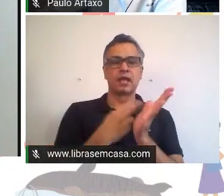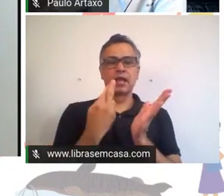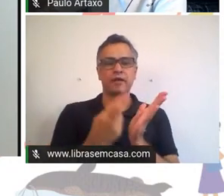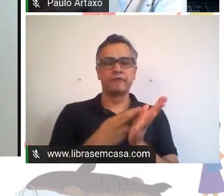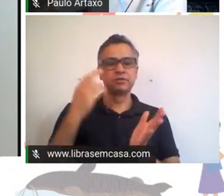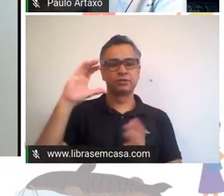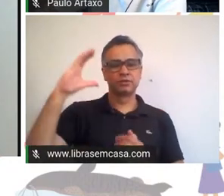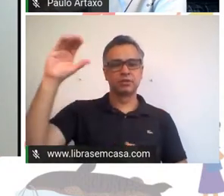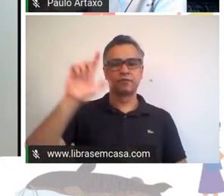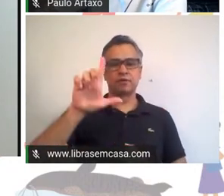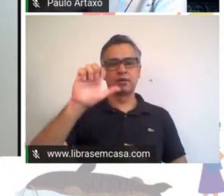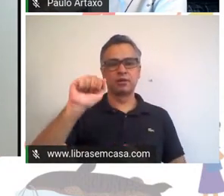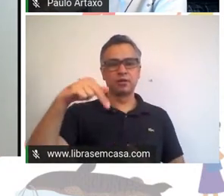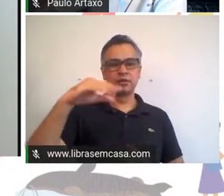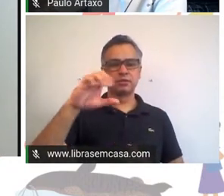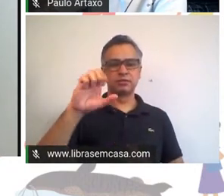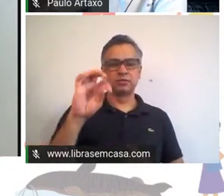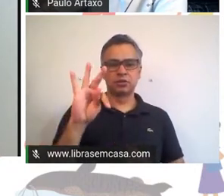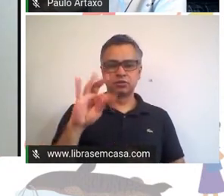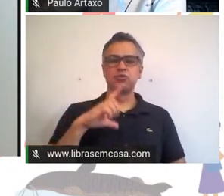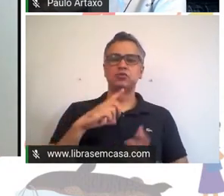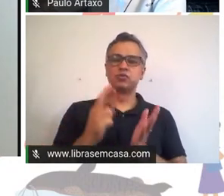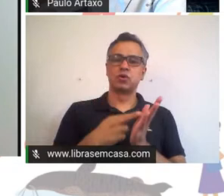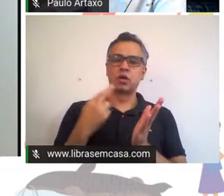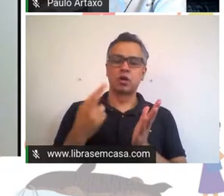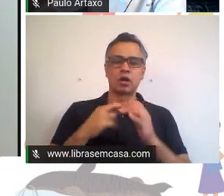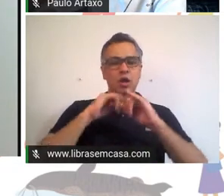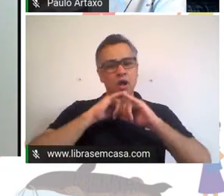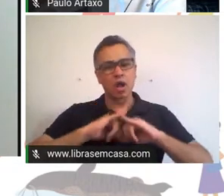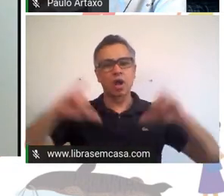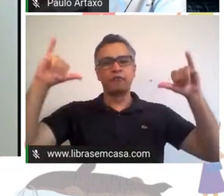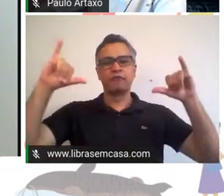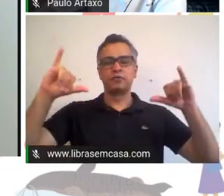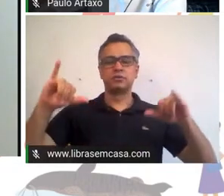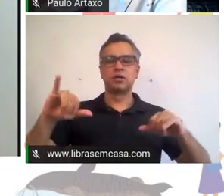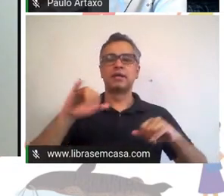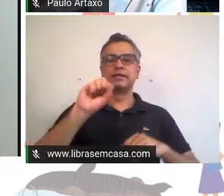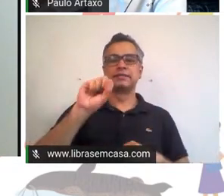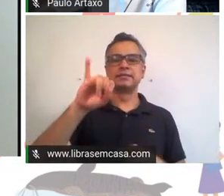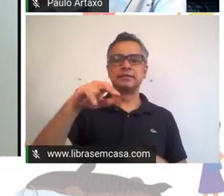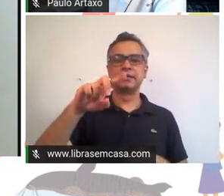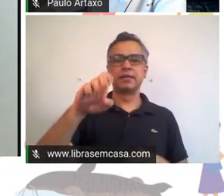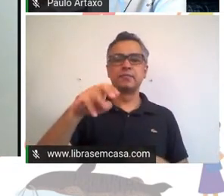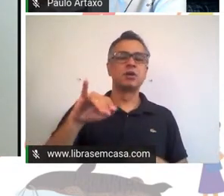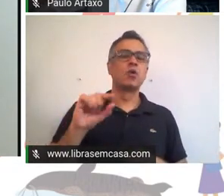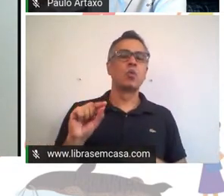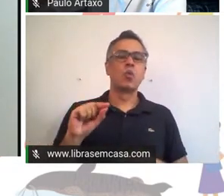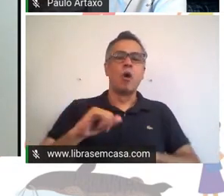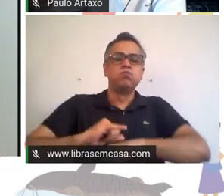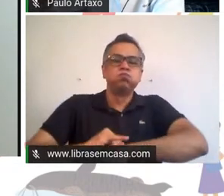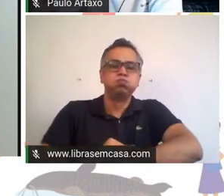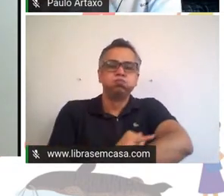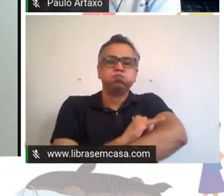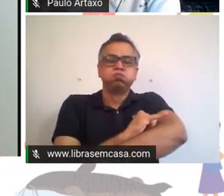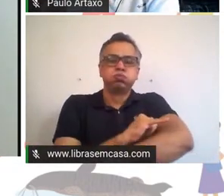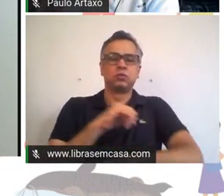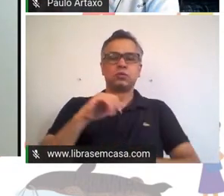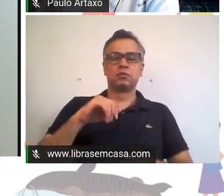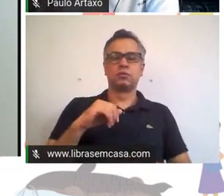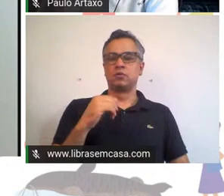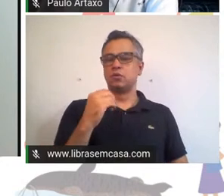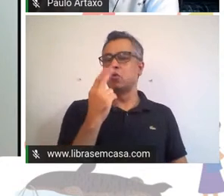relatório cujo título era justamente A Sindemia Global, da Obesidade, da Desnutrição e das Mudanças Climáticas.